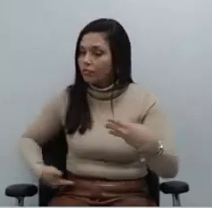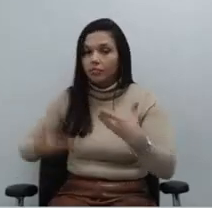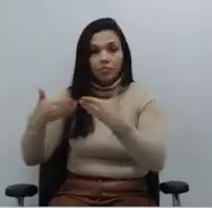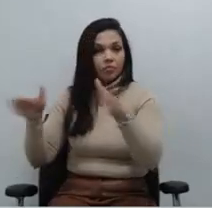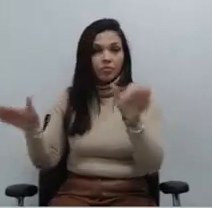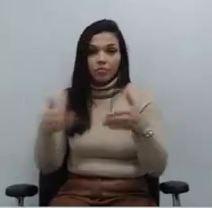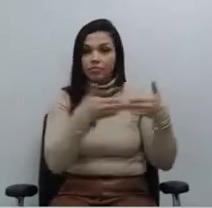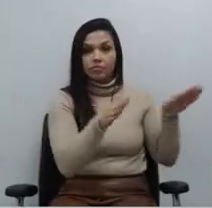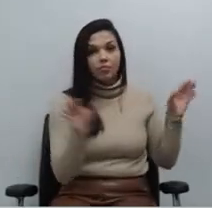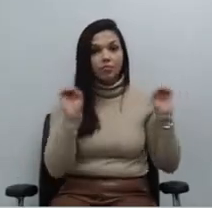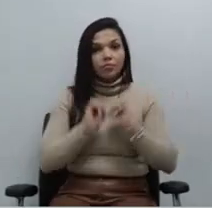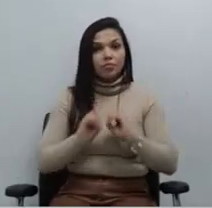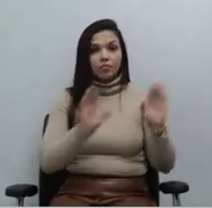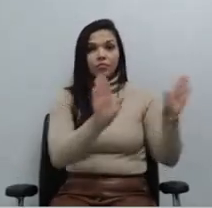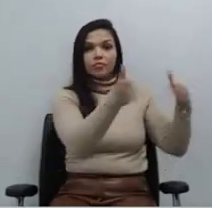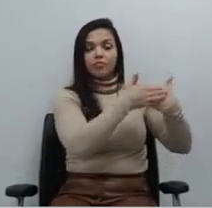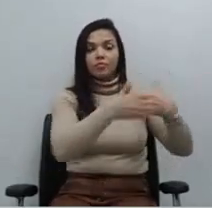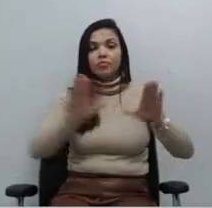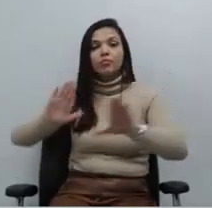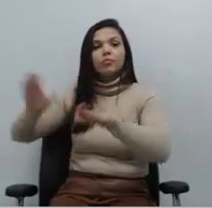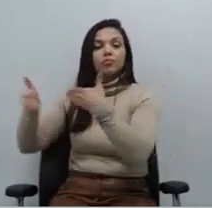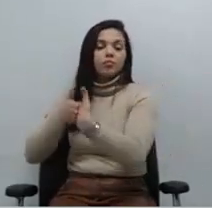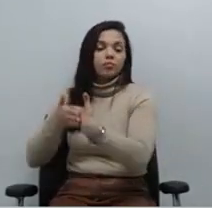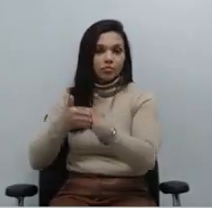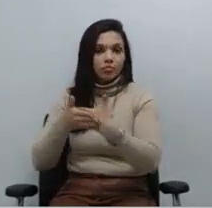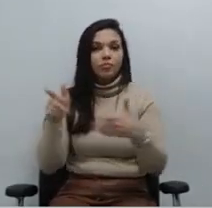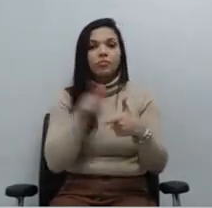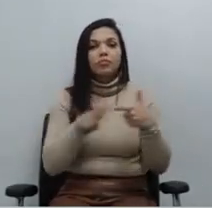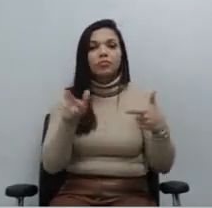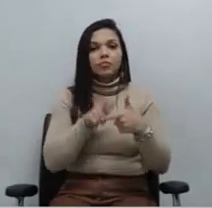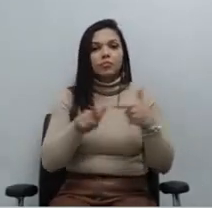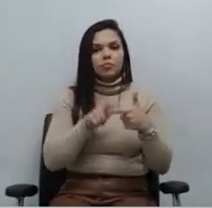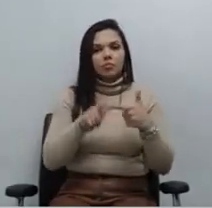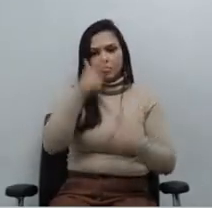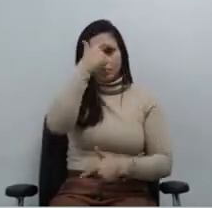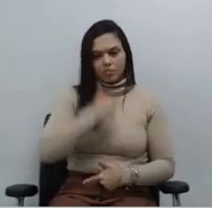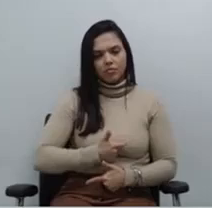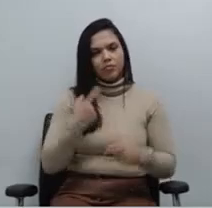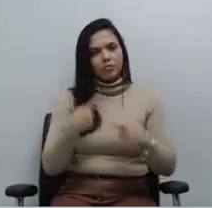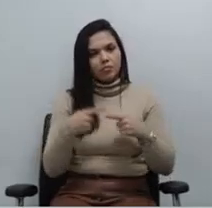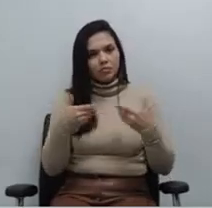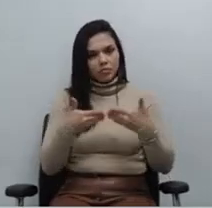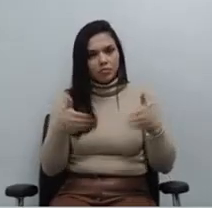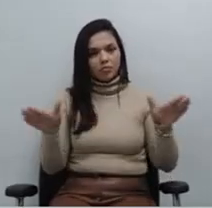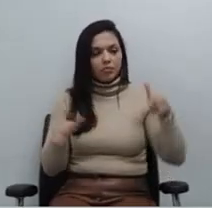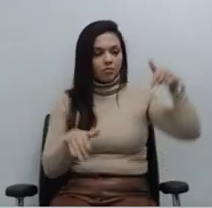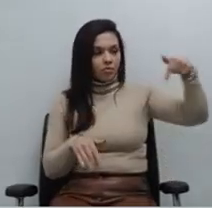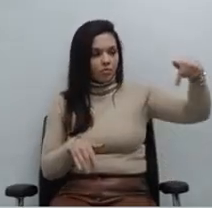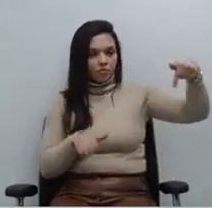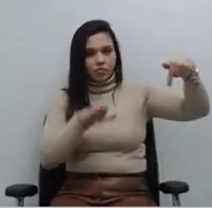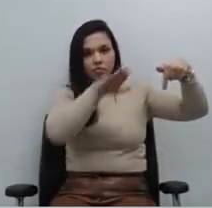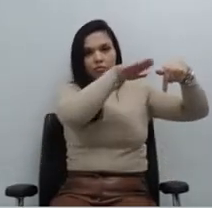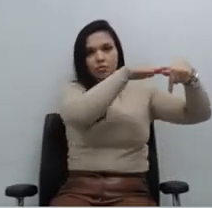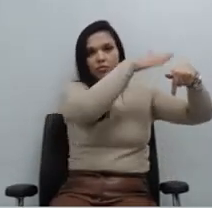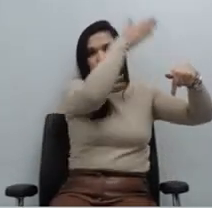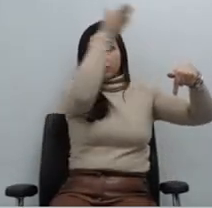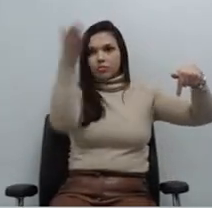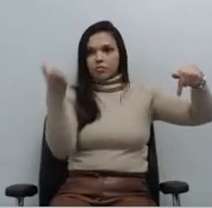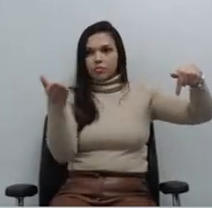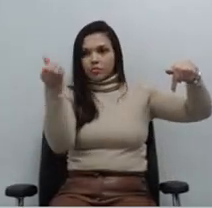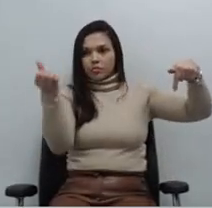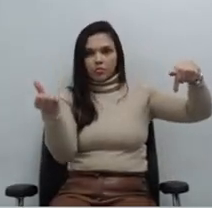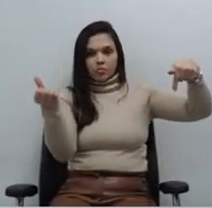até que num dos momentos eu até fui informado que o problema era eu que não sabia montar a escala, né? Porque você abre a unidade às 7 horas da manhã e aí você precisa ficar até às 18,